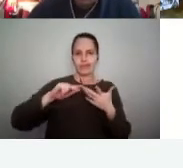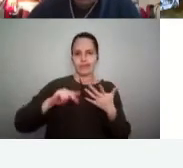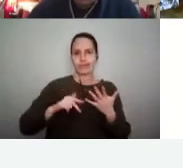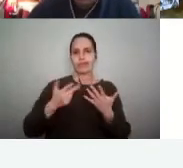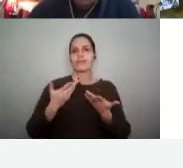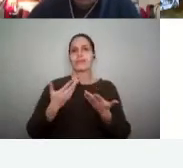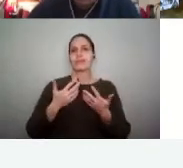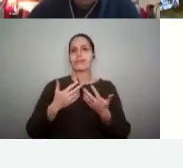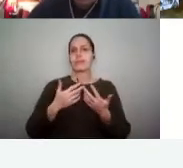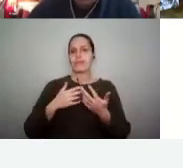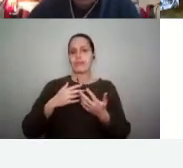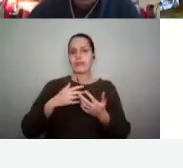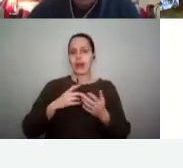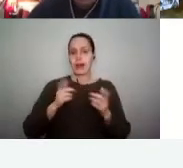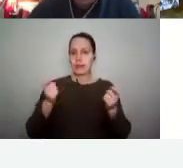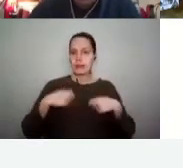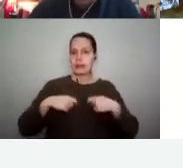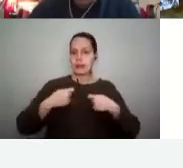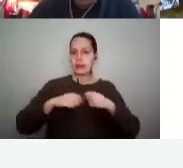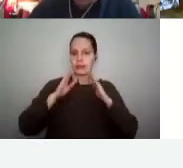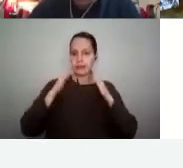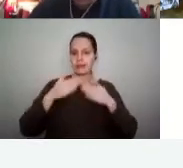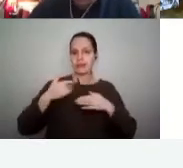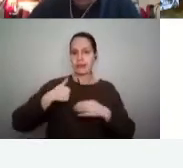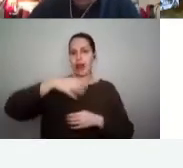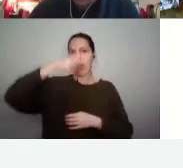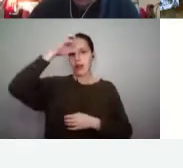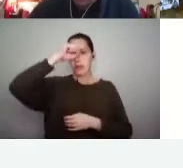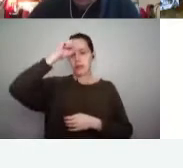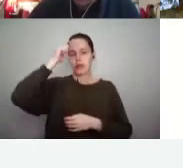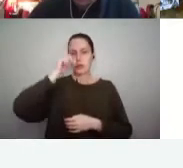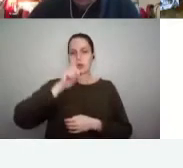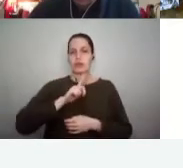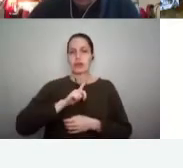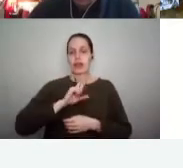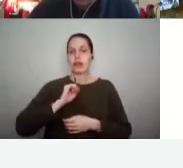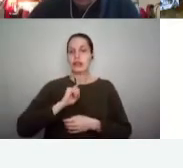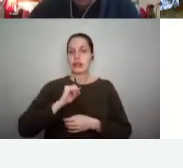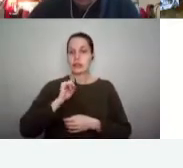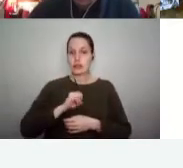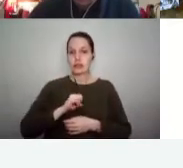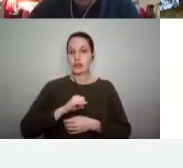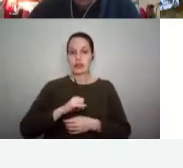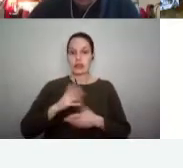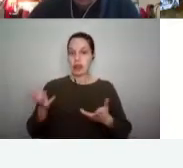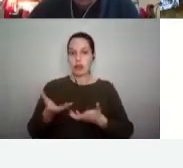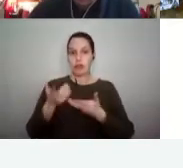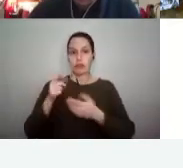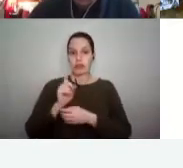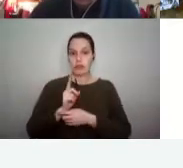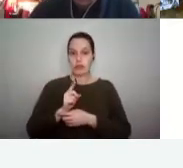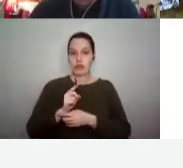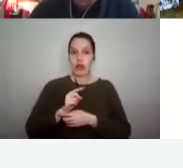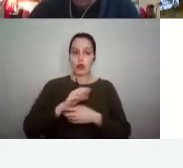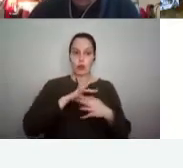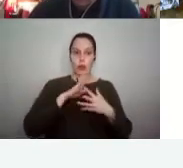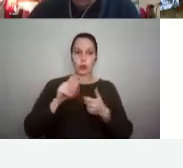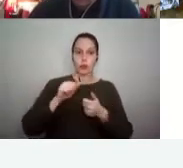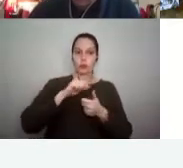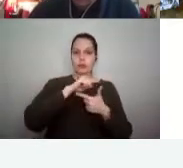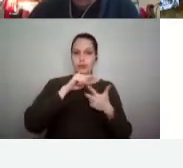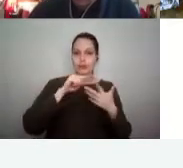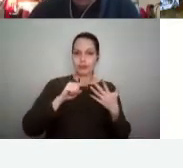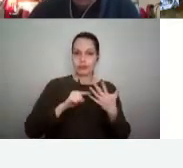forem mobilizadas, dificilmente a gente vai conseguir, enquanto professor, alcançar os nossos alunos, estimulá-los a